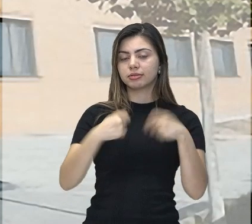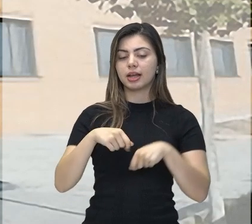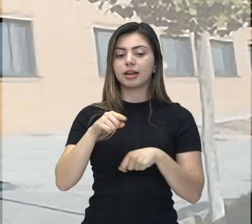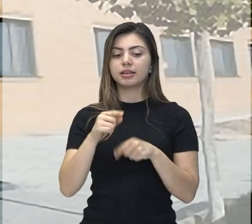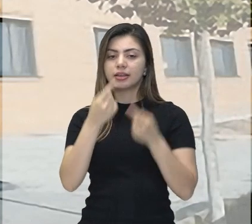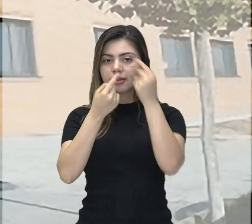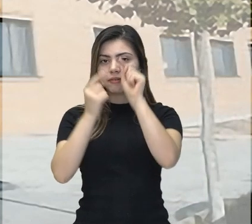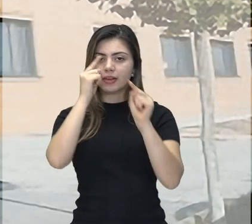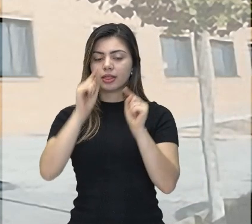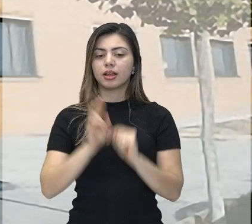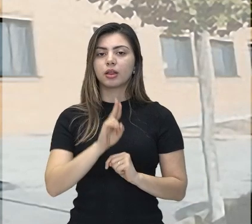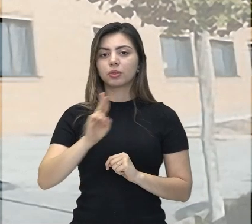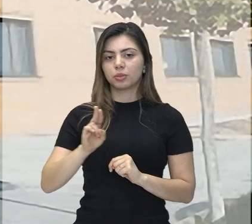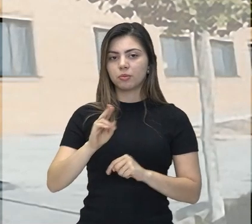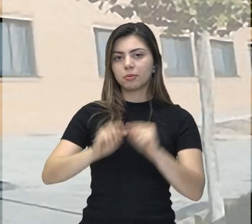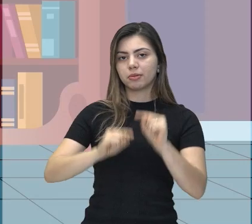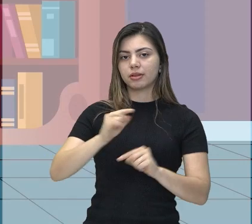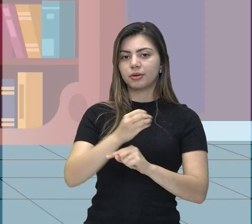compostos orgânicos.